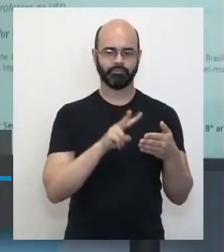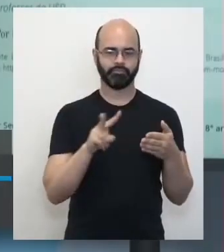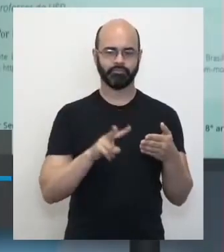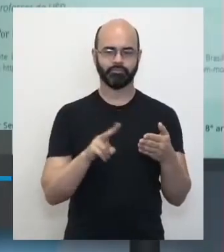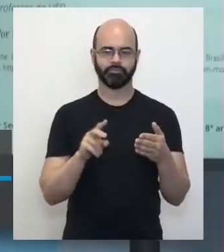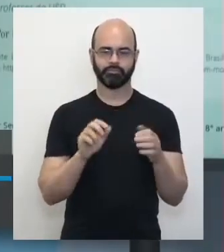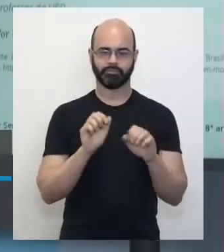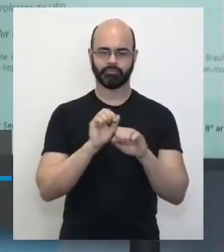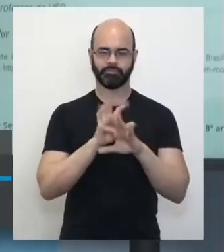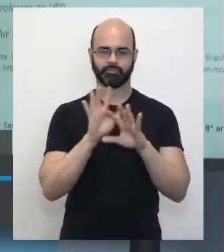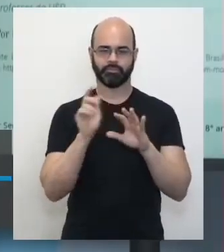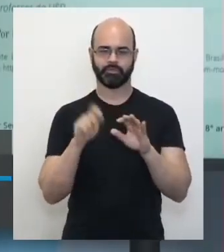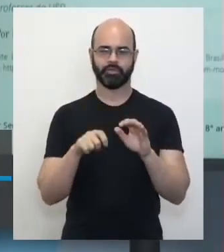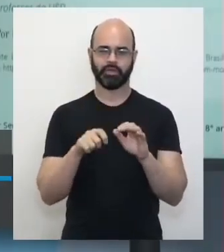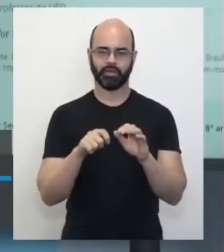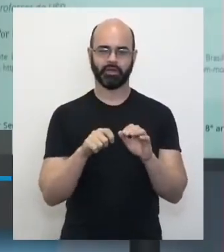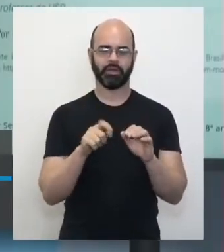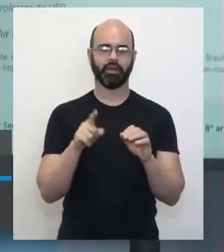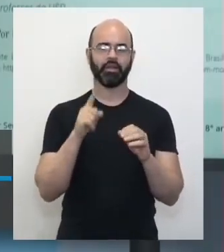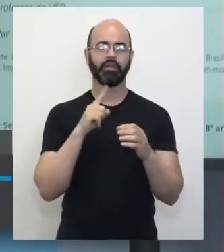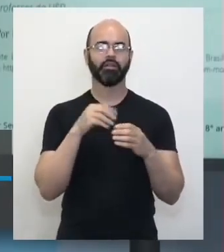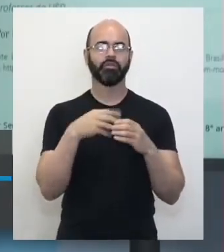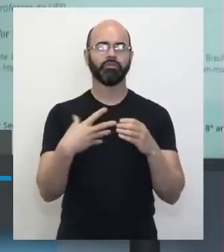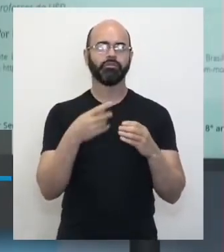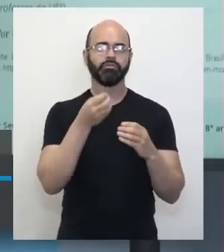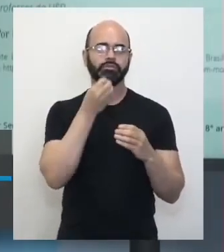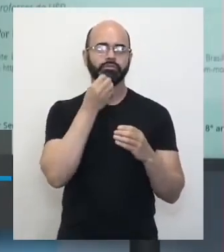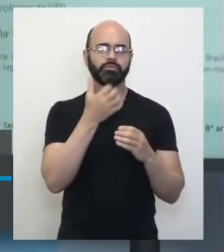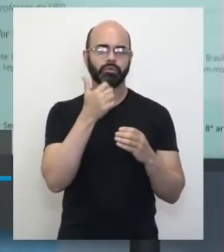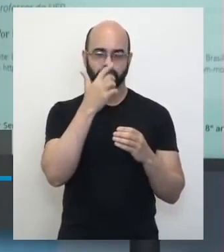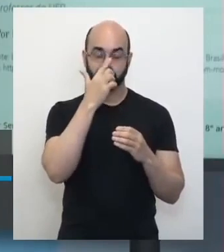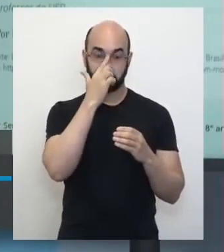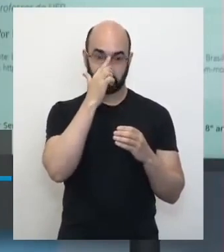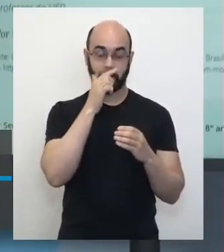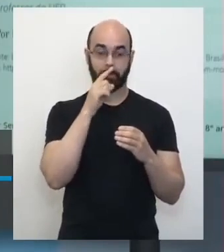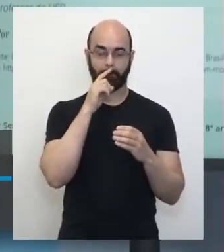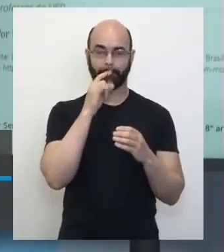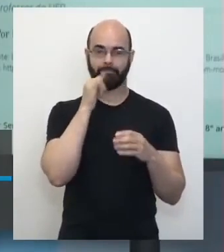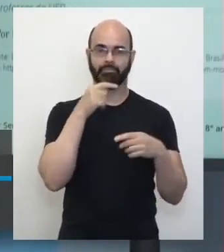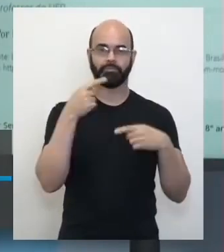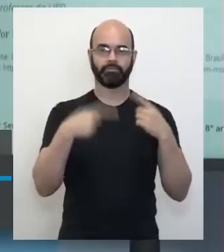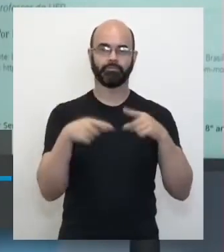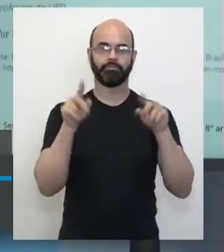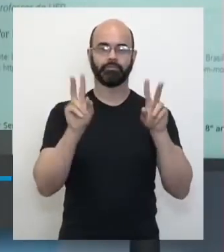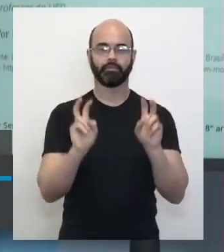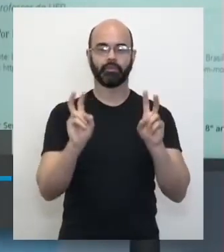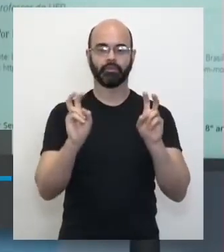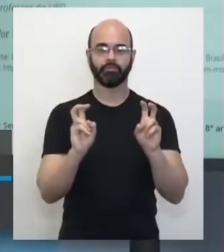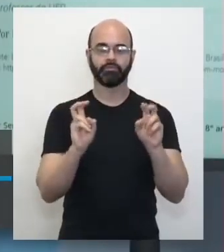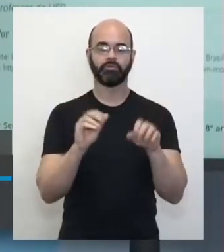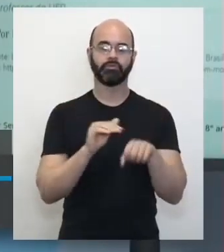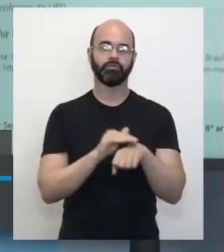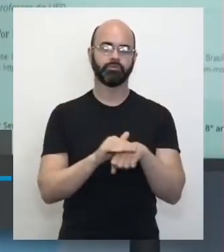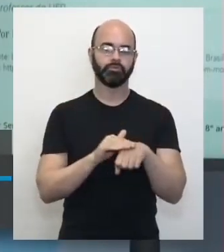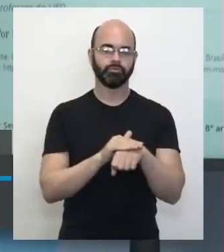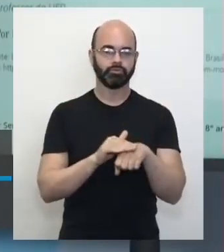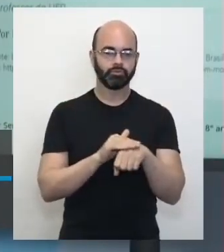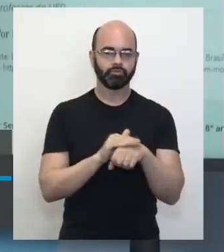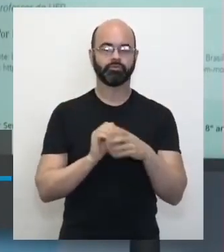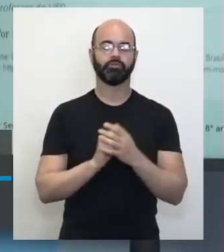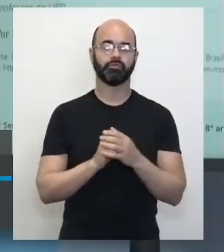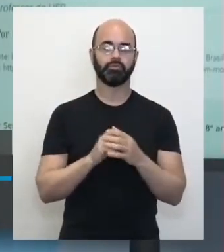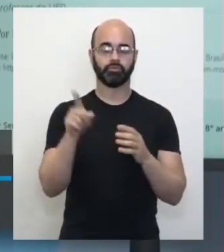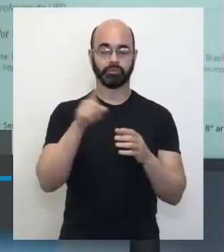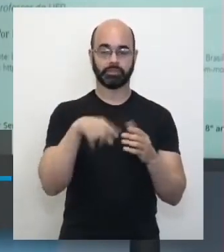trazer muito conteúdo positivo para vocês terem conhecimento de mundo, discutirem determinados assuntos, produzirem os textos de